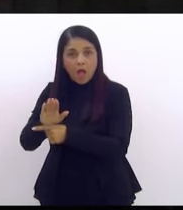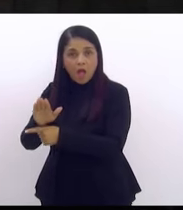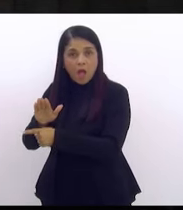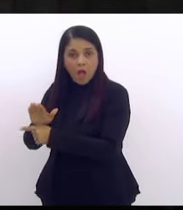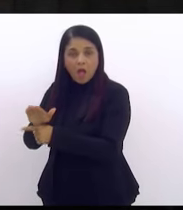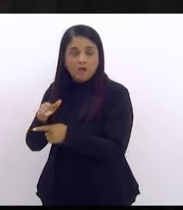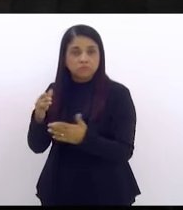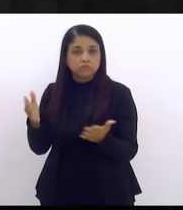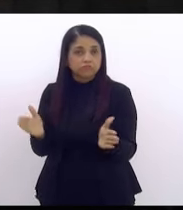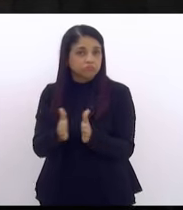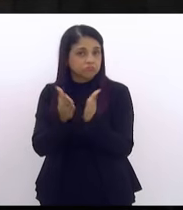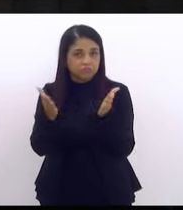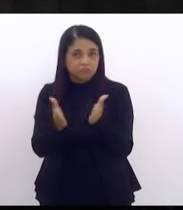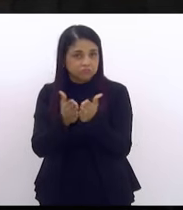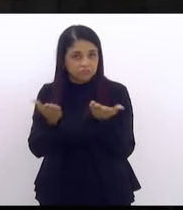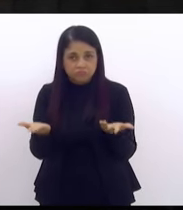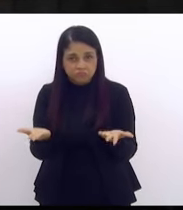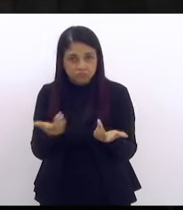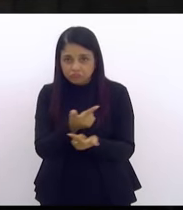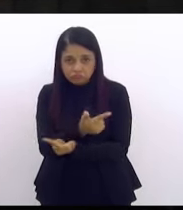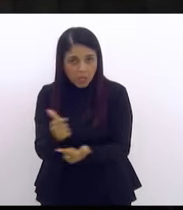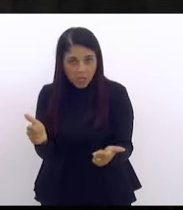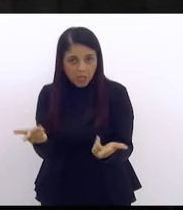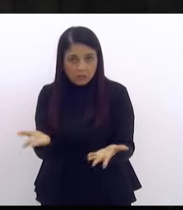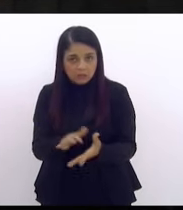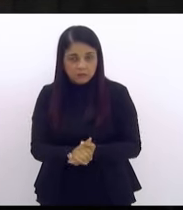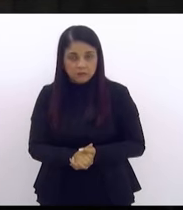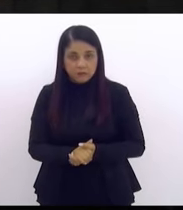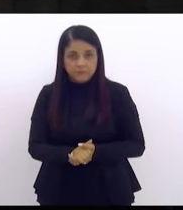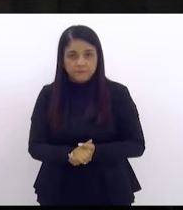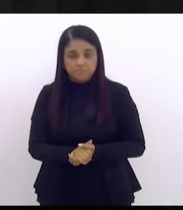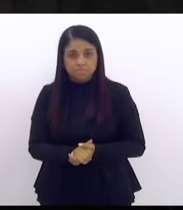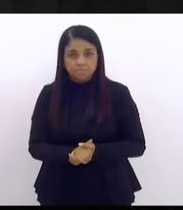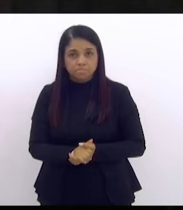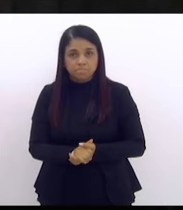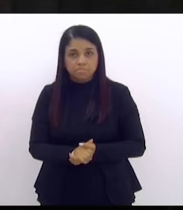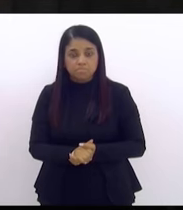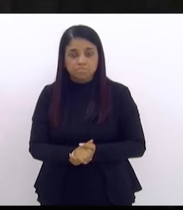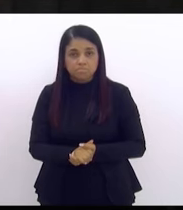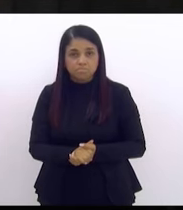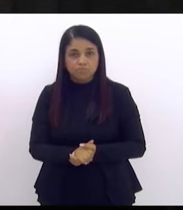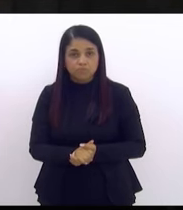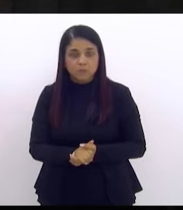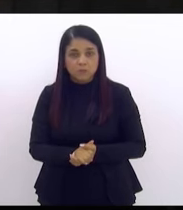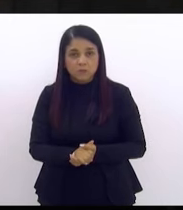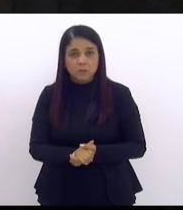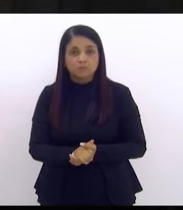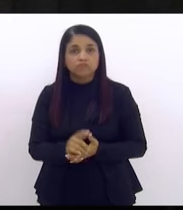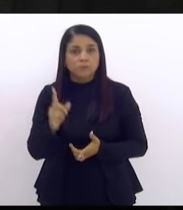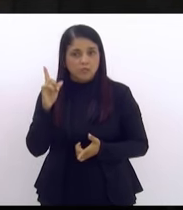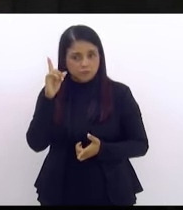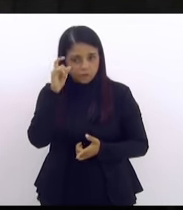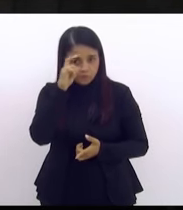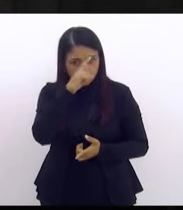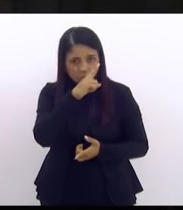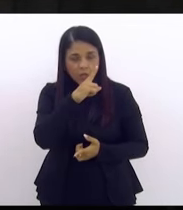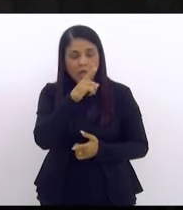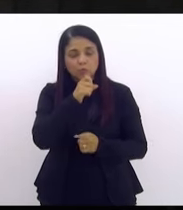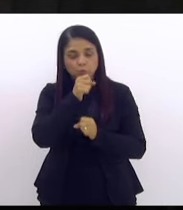mais necessitados? Quando o cinto apertou no final do ano